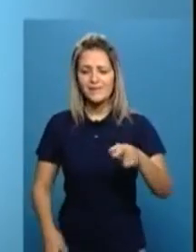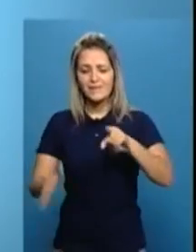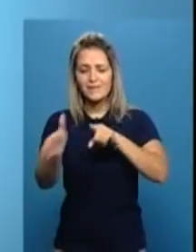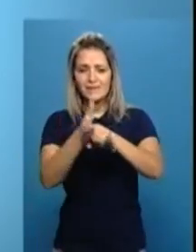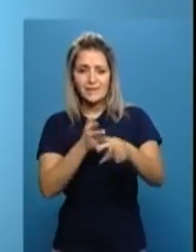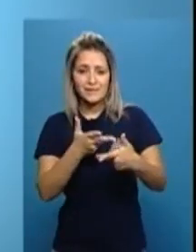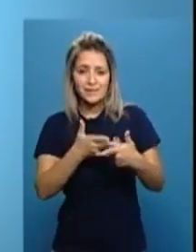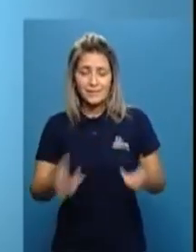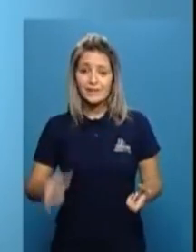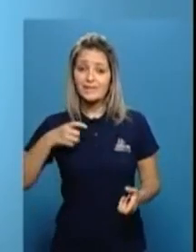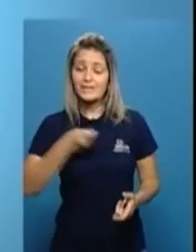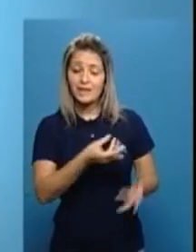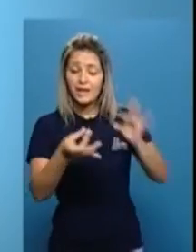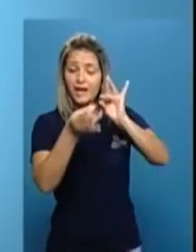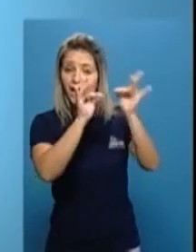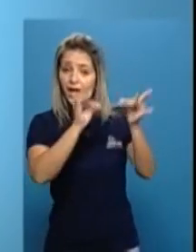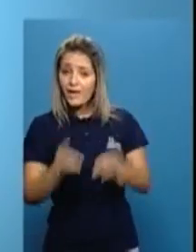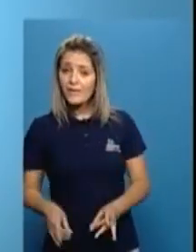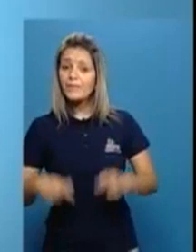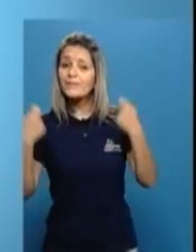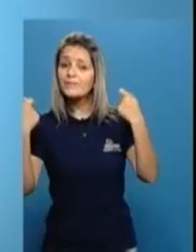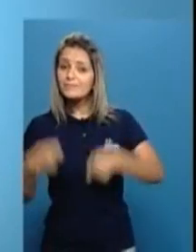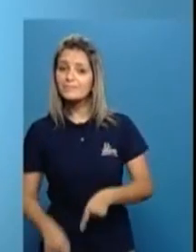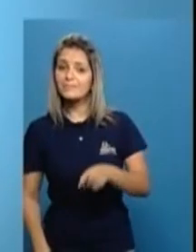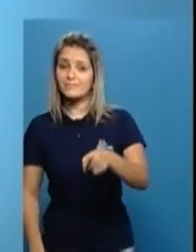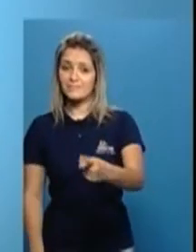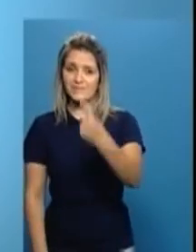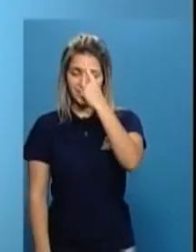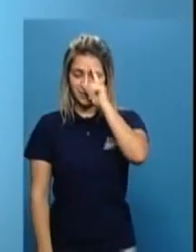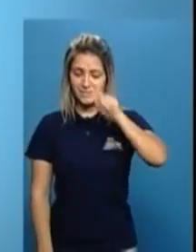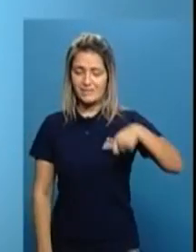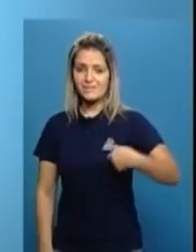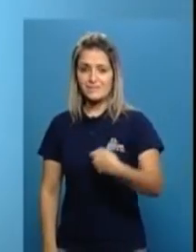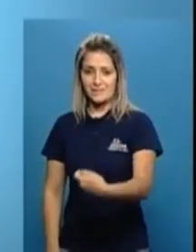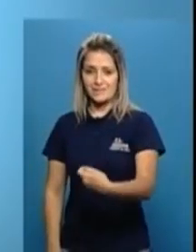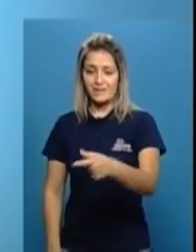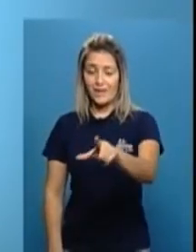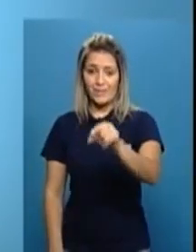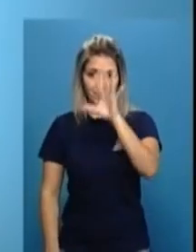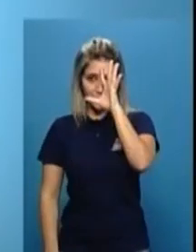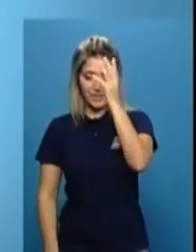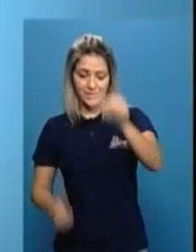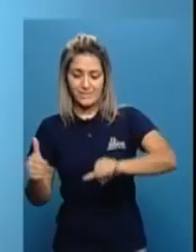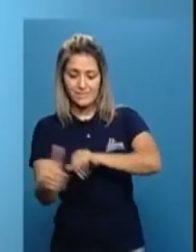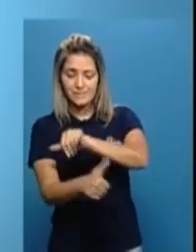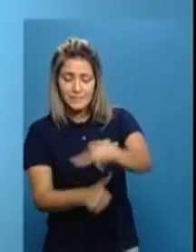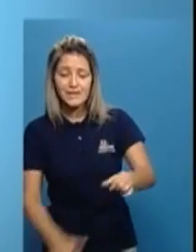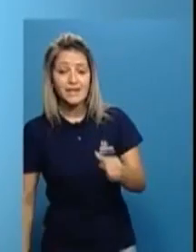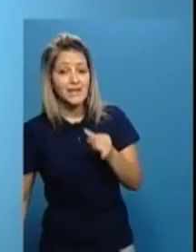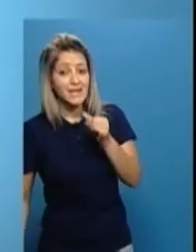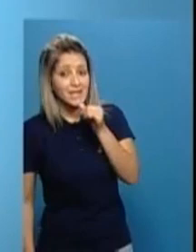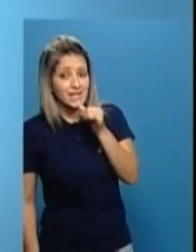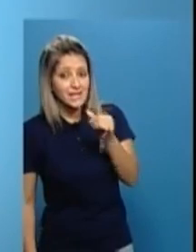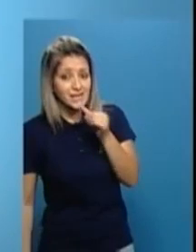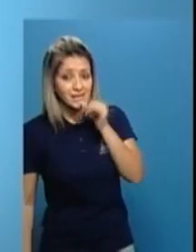questionamentos, alguns aspectos devem ser considerados para esta decisão. Entre eles,